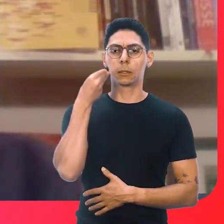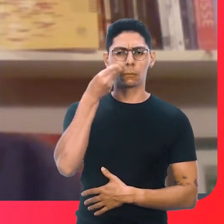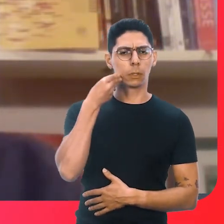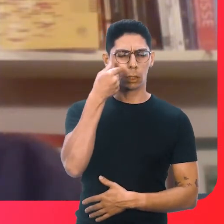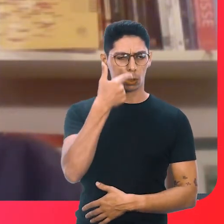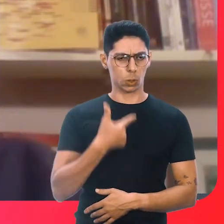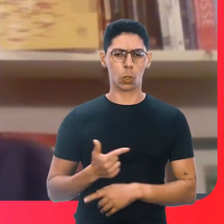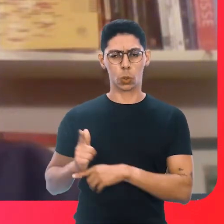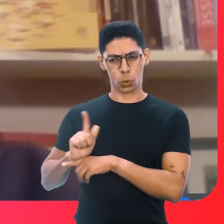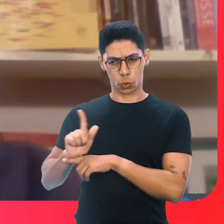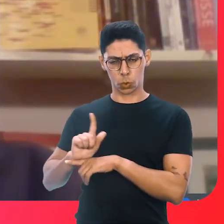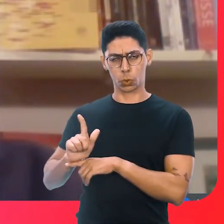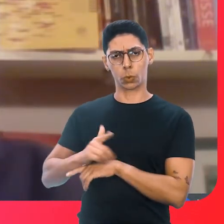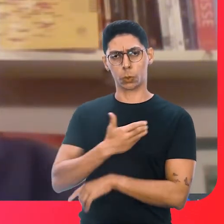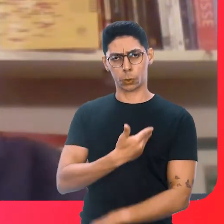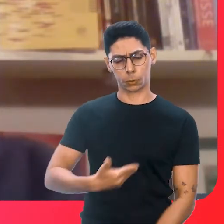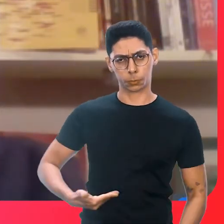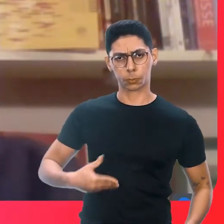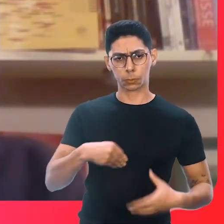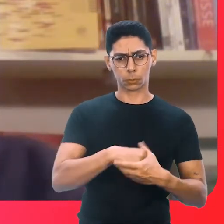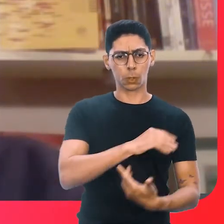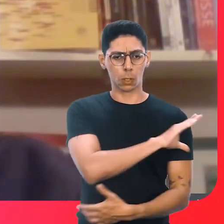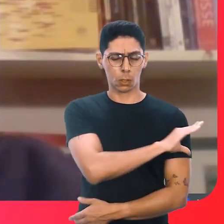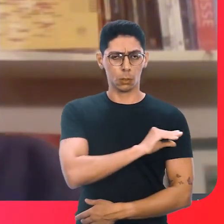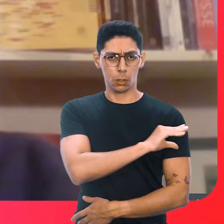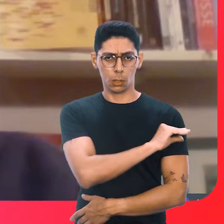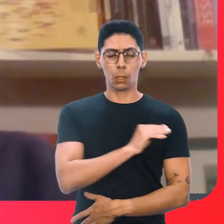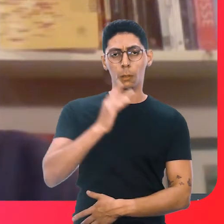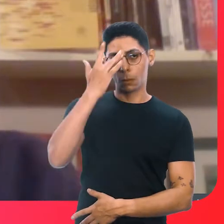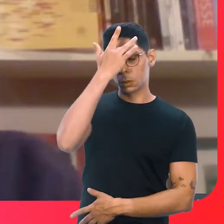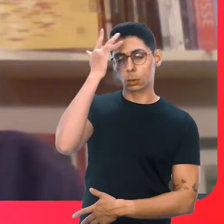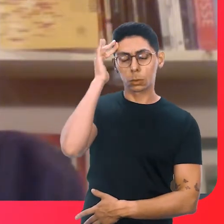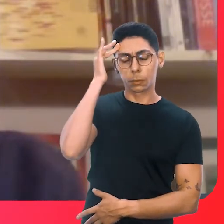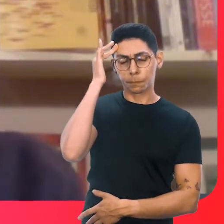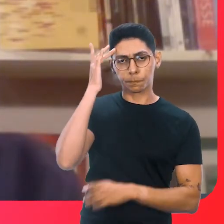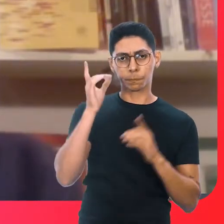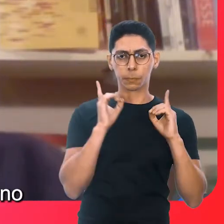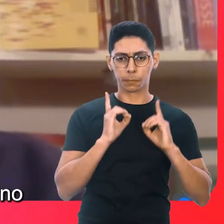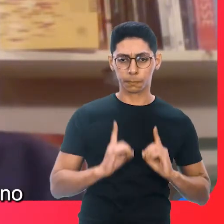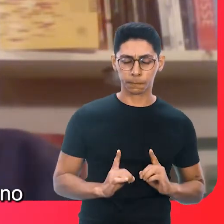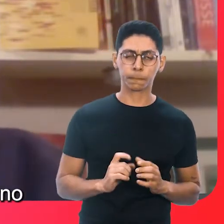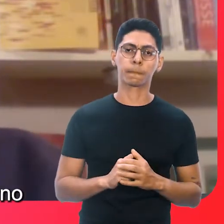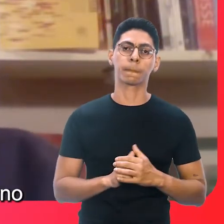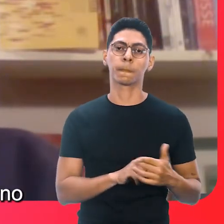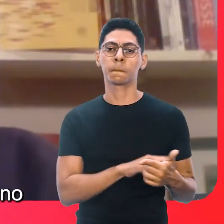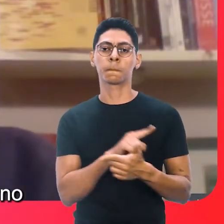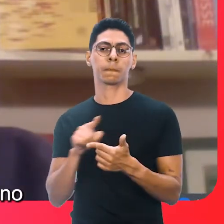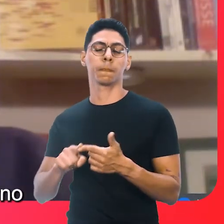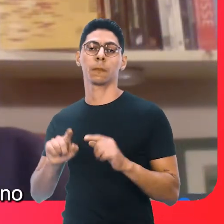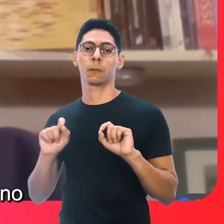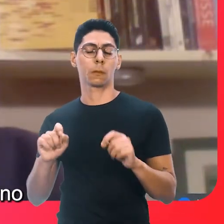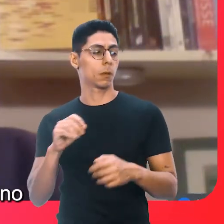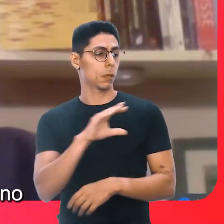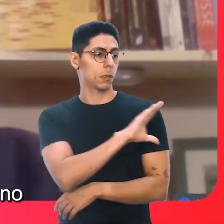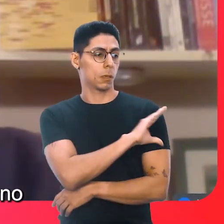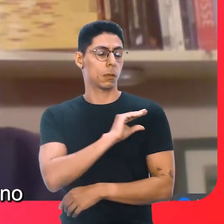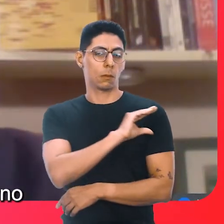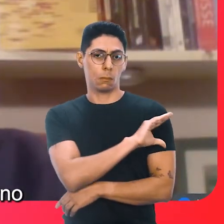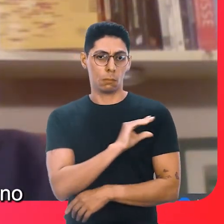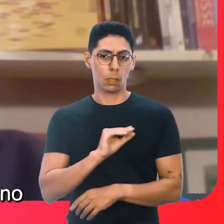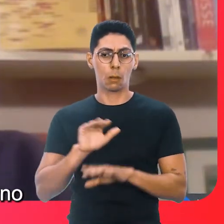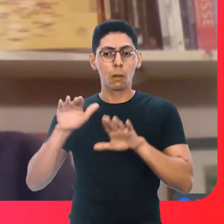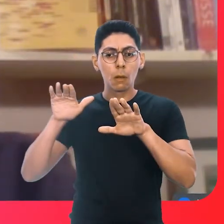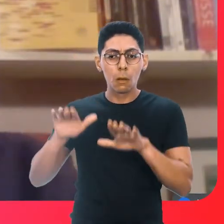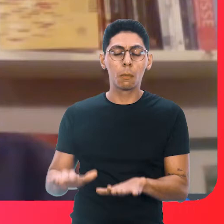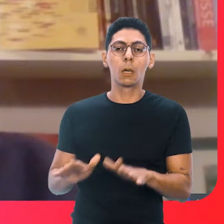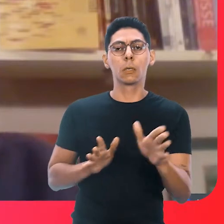gestor público foi na assessoria da Pessoa com Deficiência em Santo André, durante o governo Celso Daniel, depois na Comissão Permanente de Acessibilidade